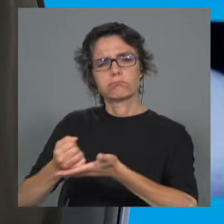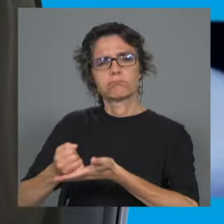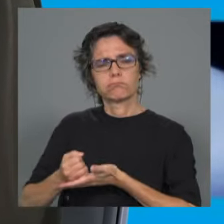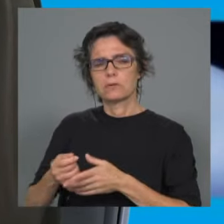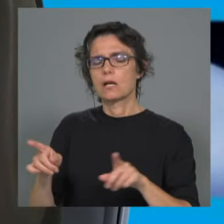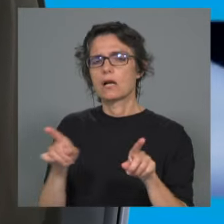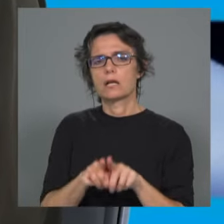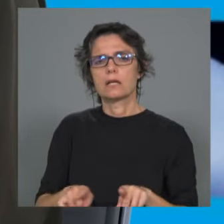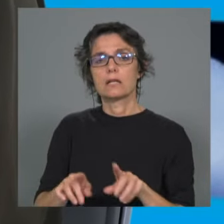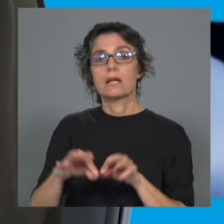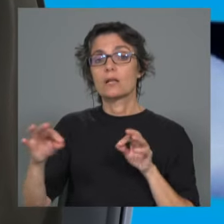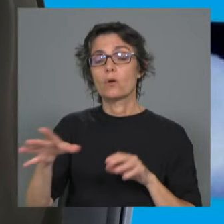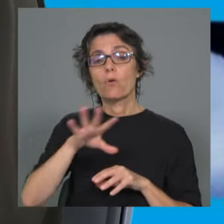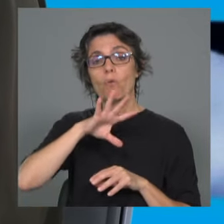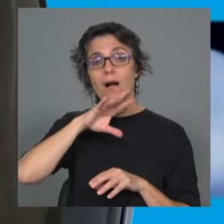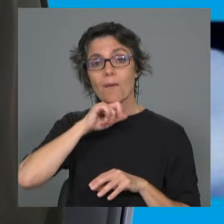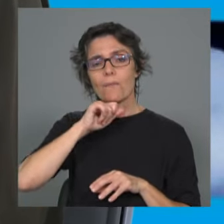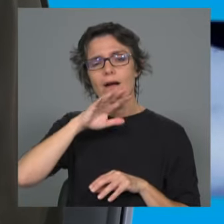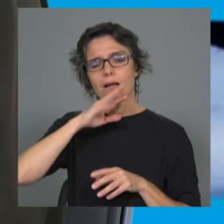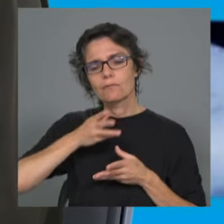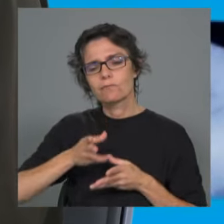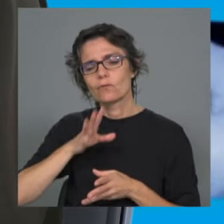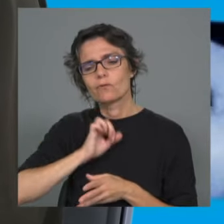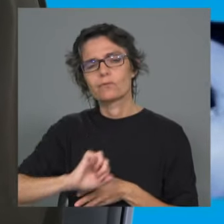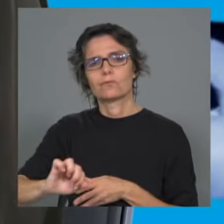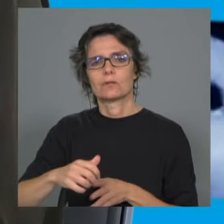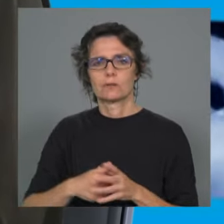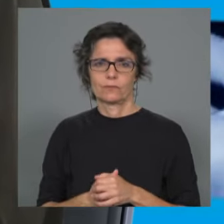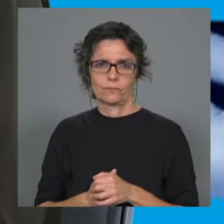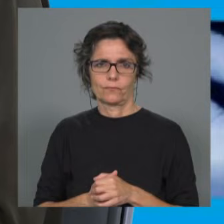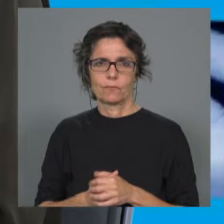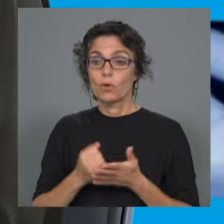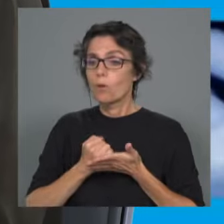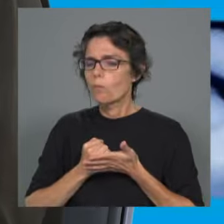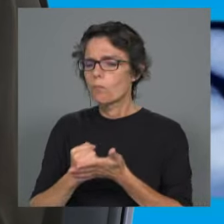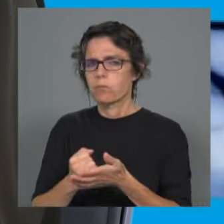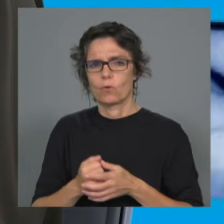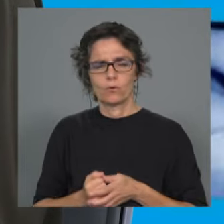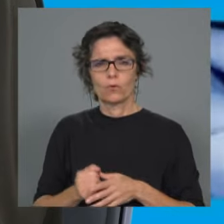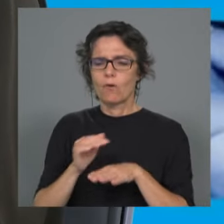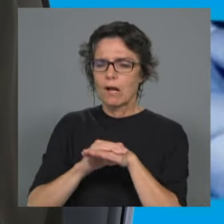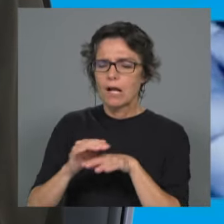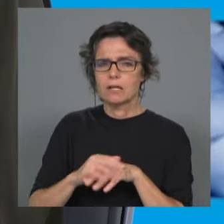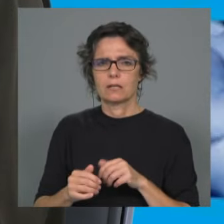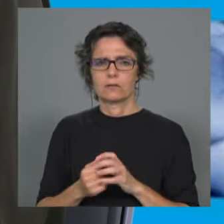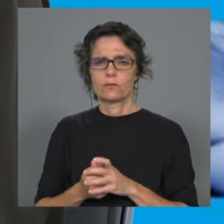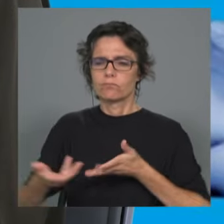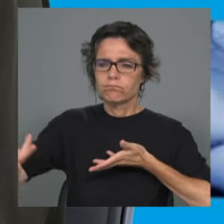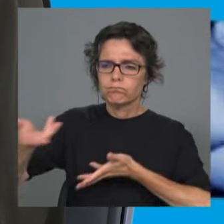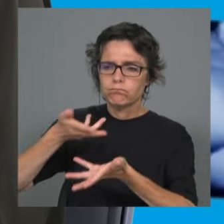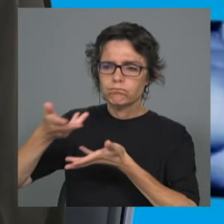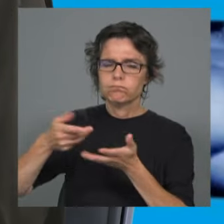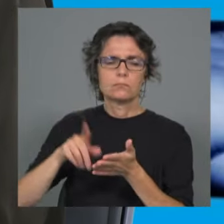os seus filhos. Portanto, deve ser suporte, deve ser carinho, deve ser atenção, compreensão. E